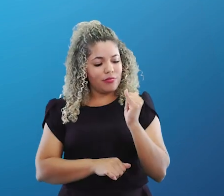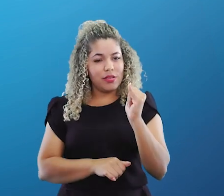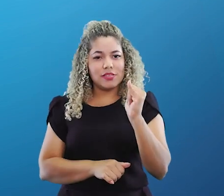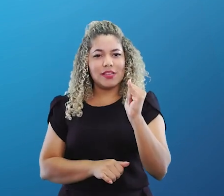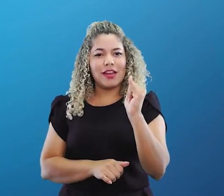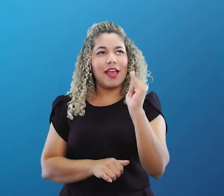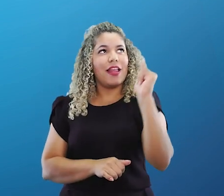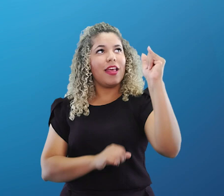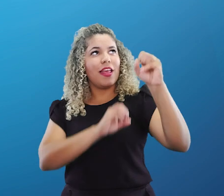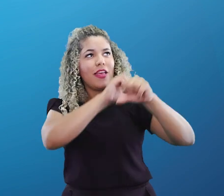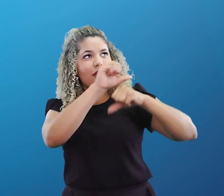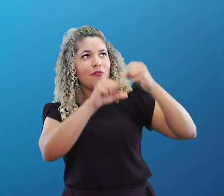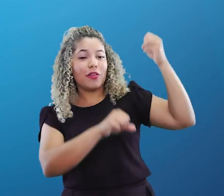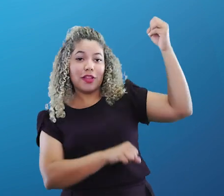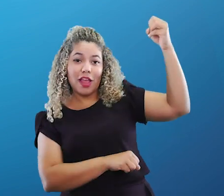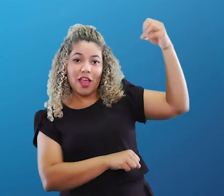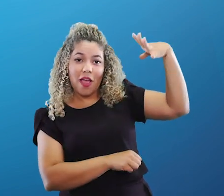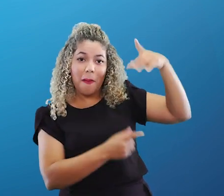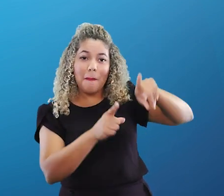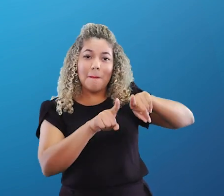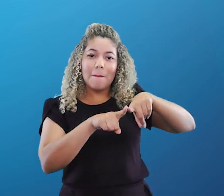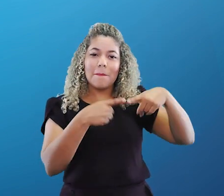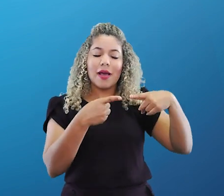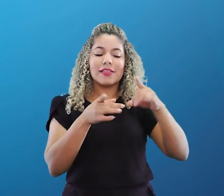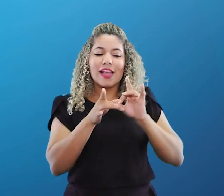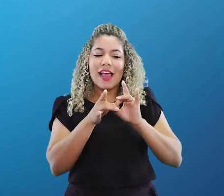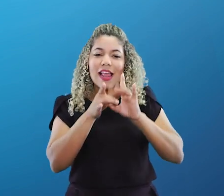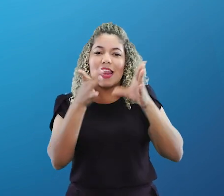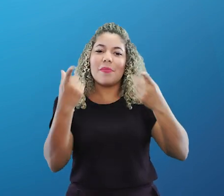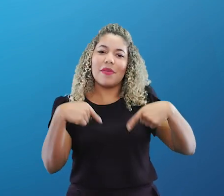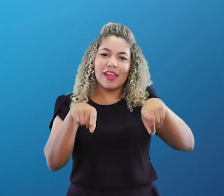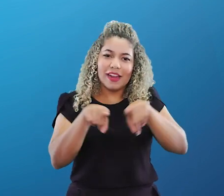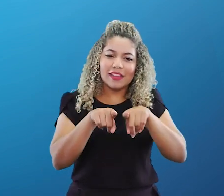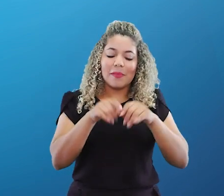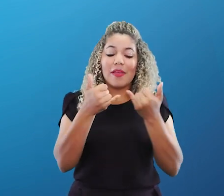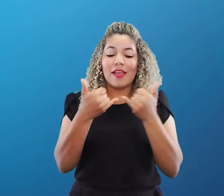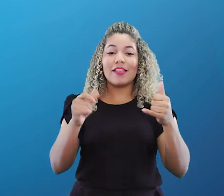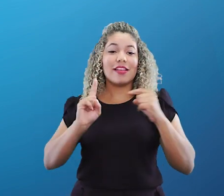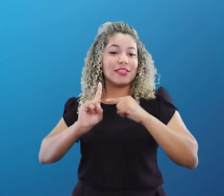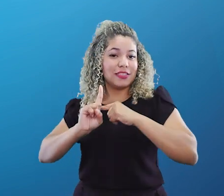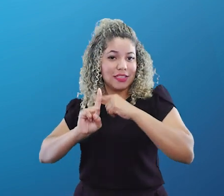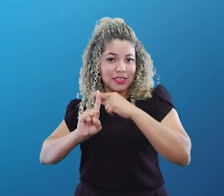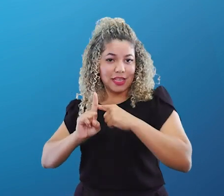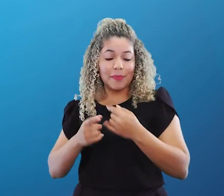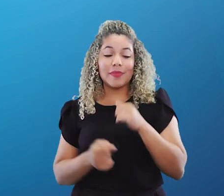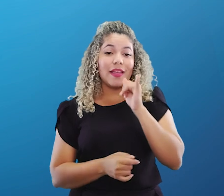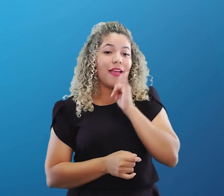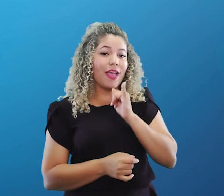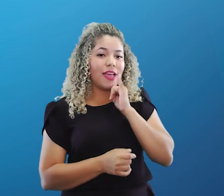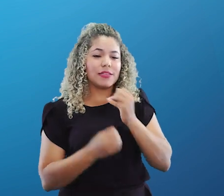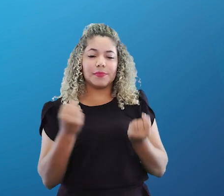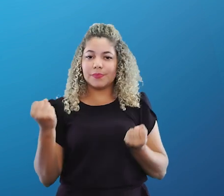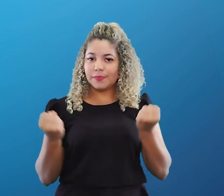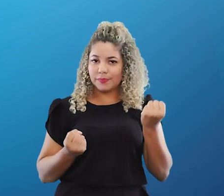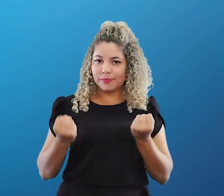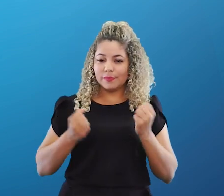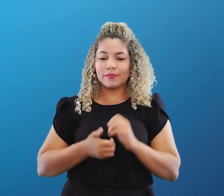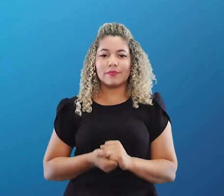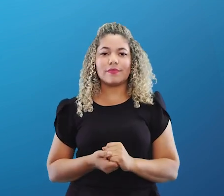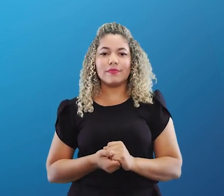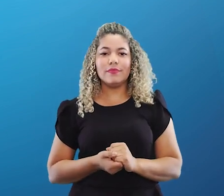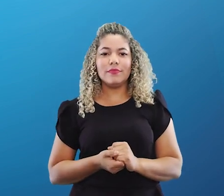elétrica em energia luminosa, porém isso vai estar liberando também energia térmica. Vamos pegar o exemplo de um carro.